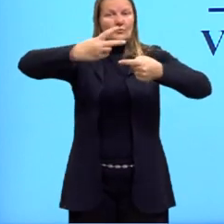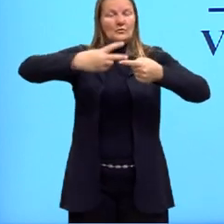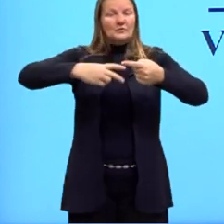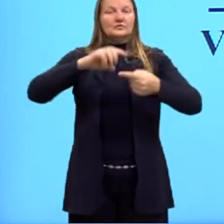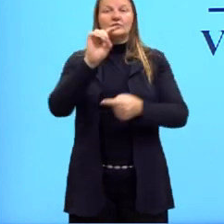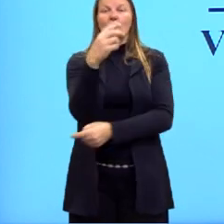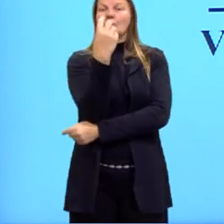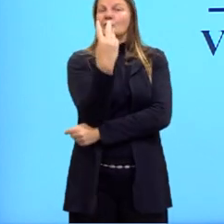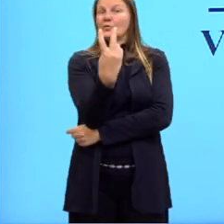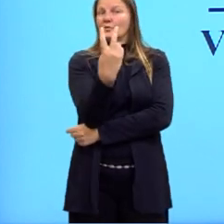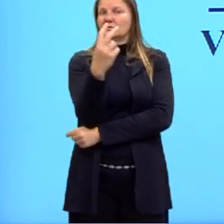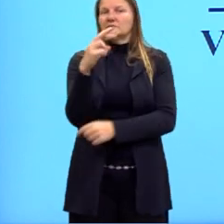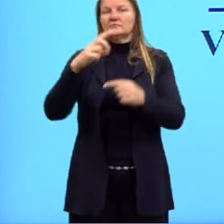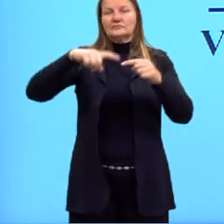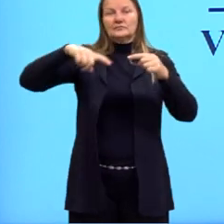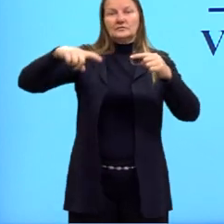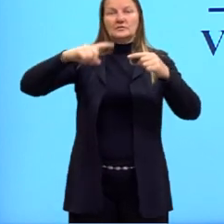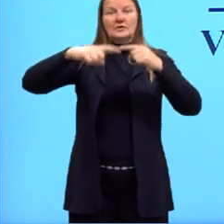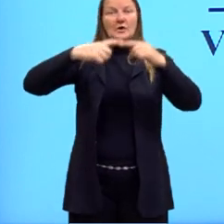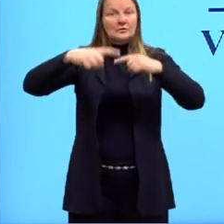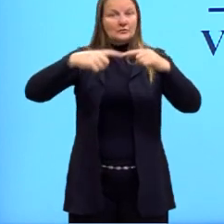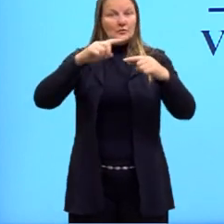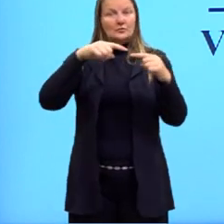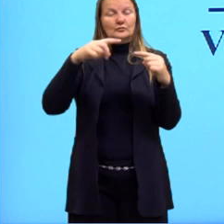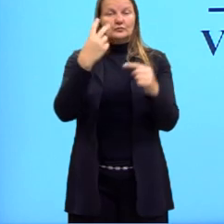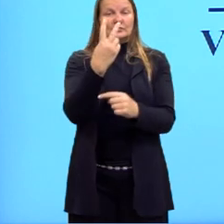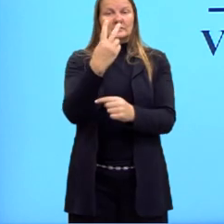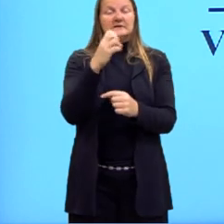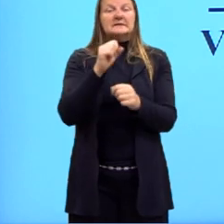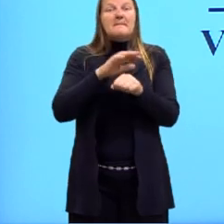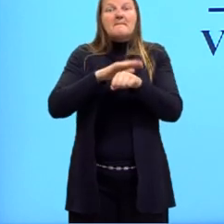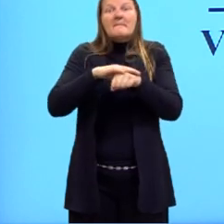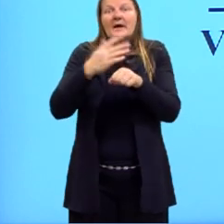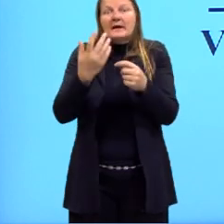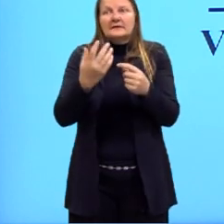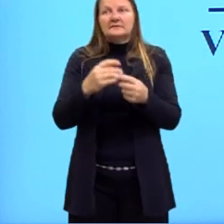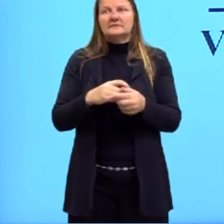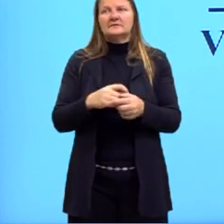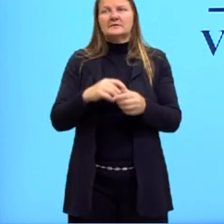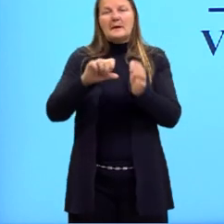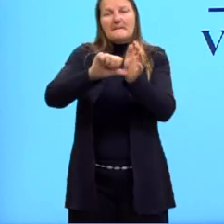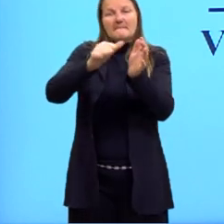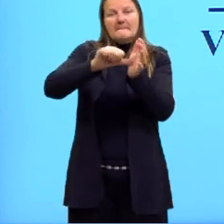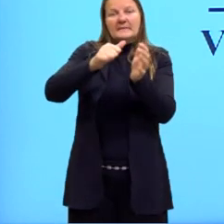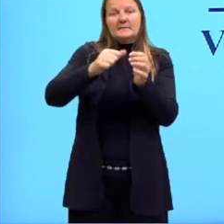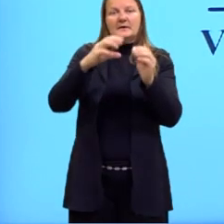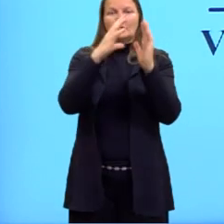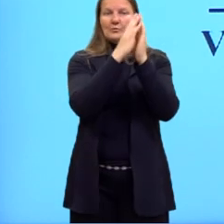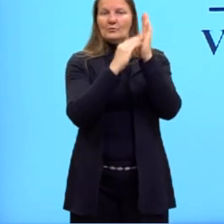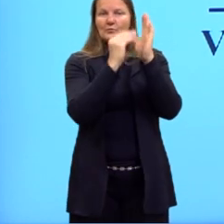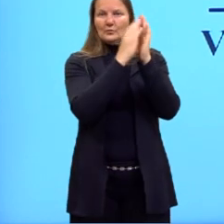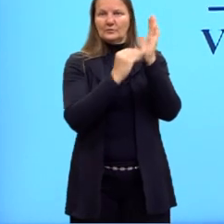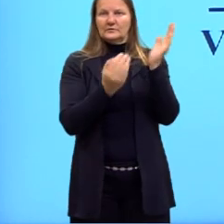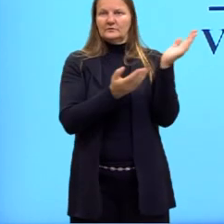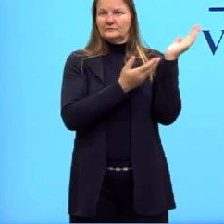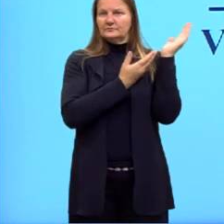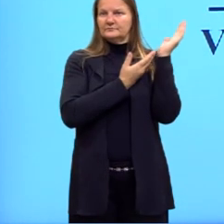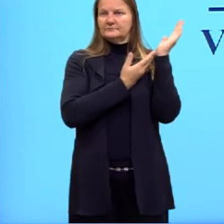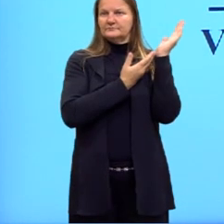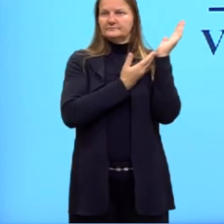dois resistores se tiver mais eu aconselho né a usar essa daqui de cima tá